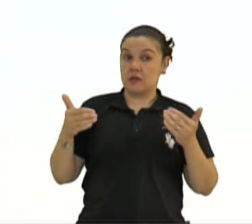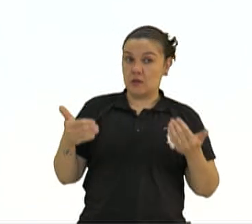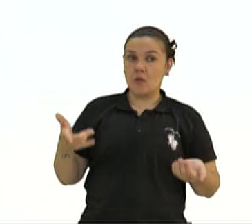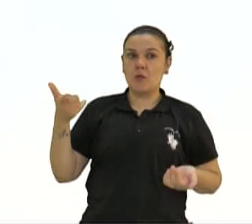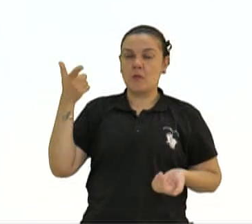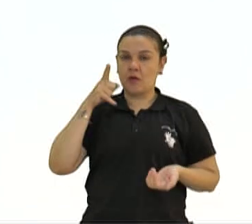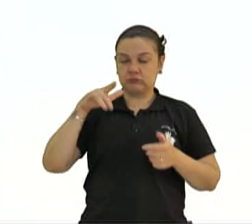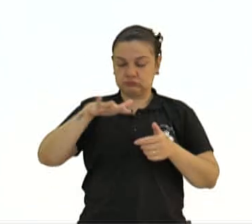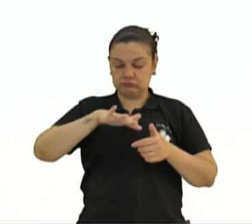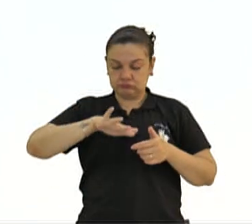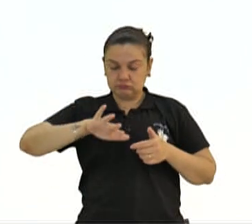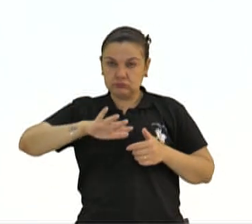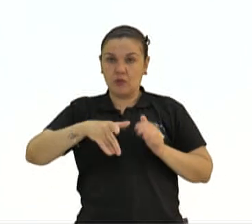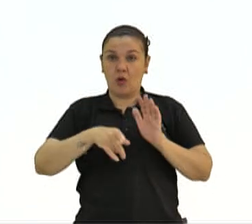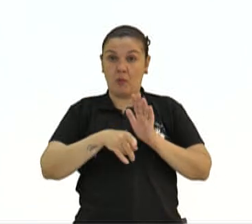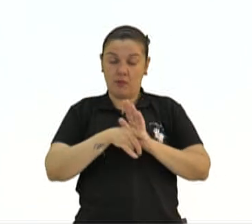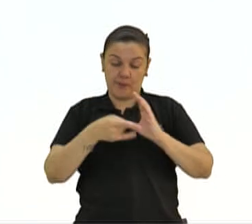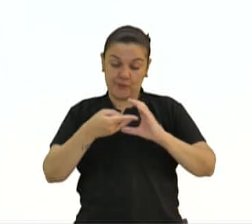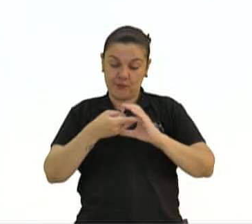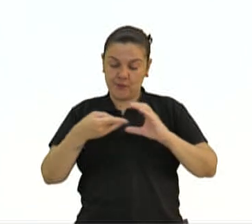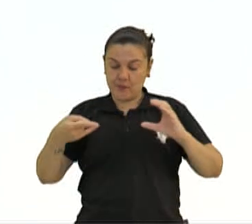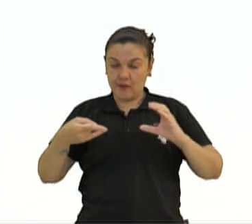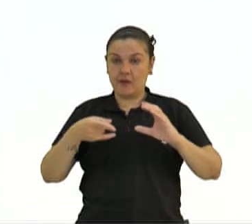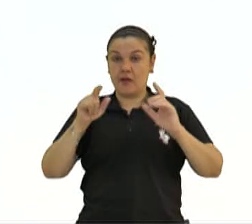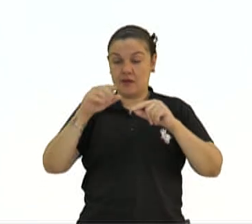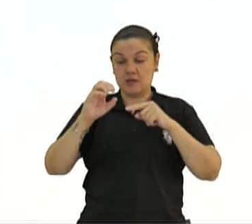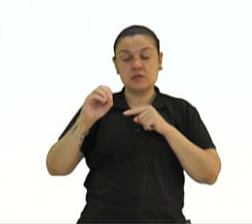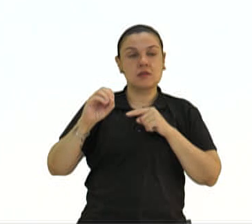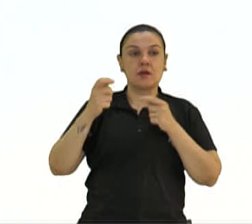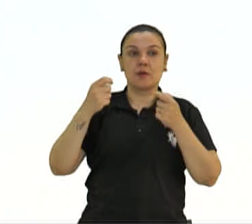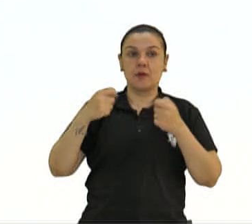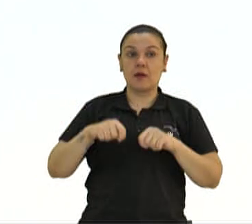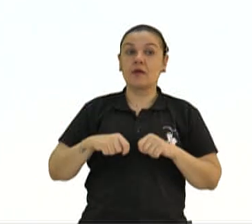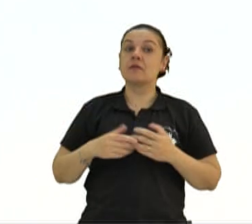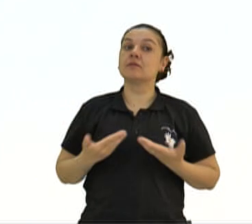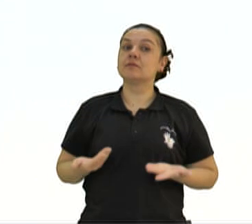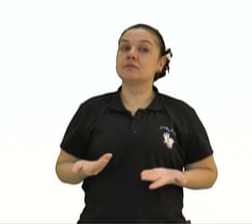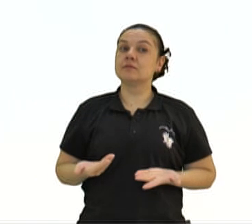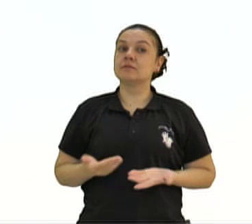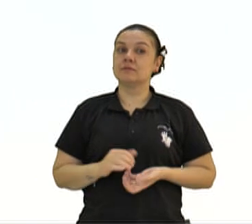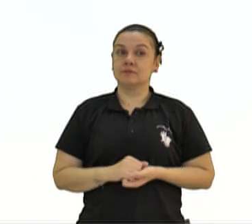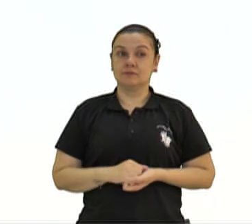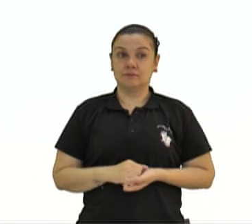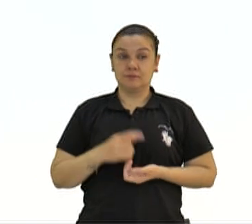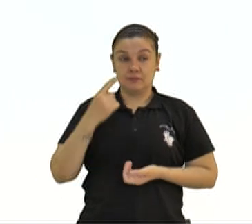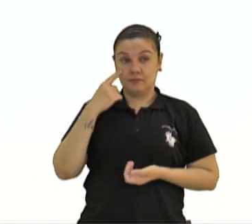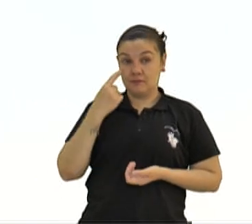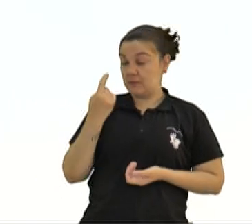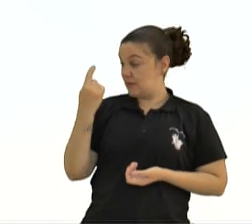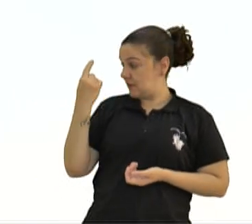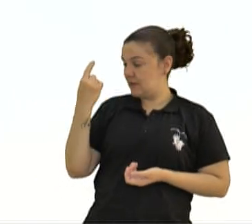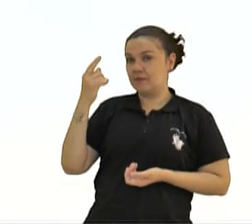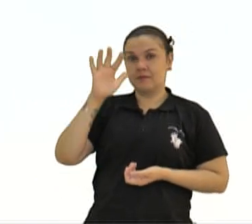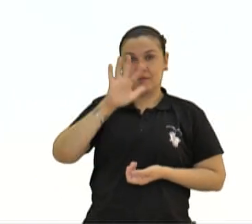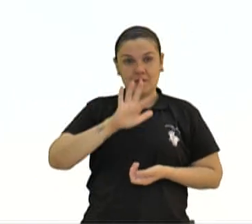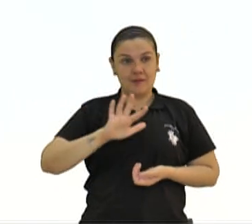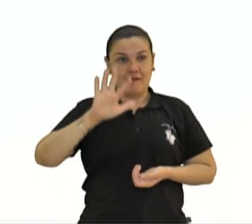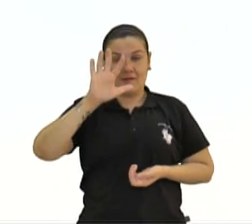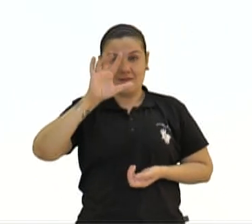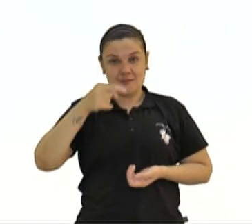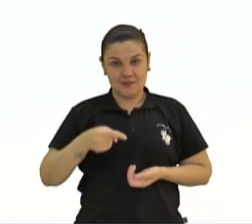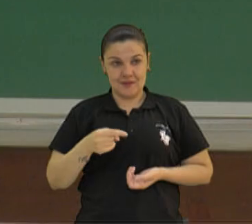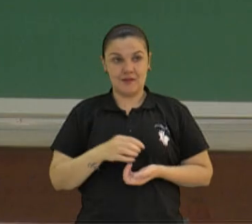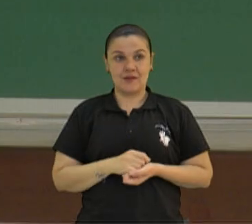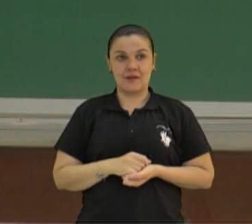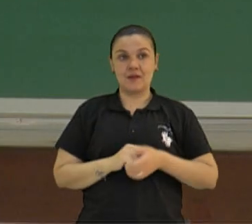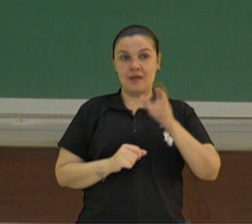que o campo magnético resultante no ponto P seja zero deve ser igual a... Pessoal, e aí ele me dá essa situação e